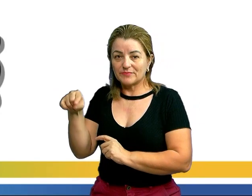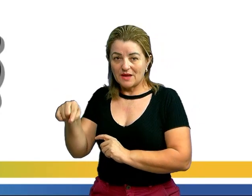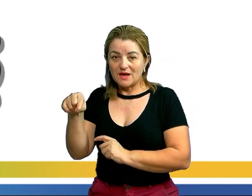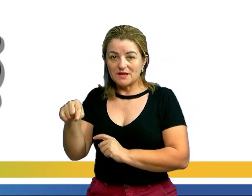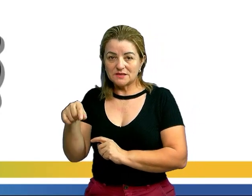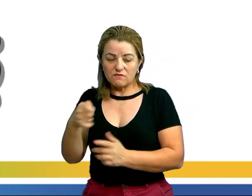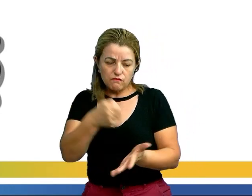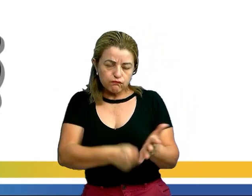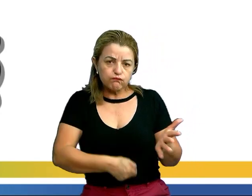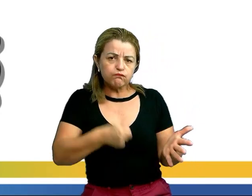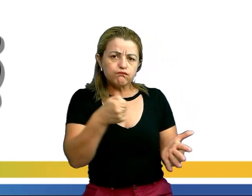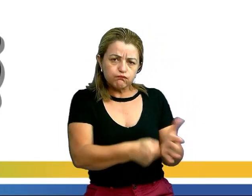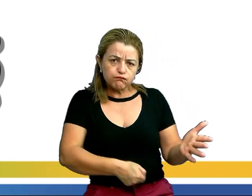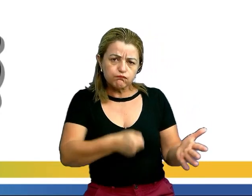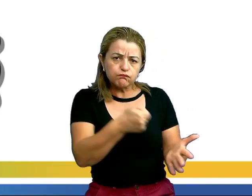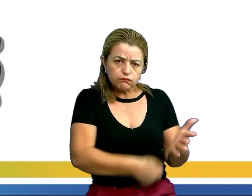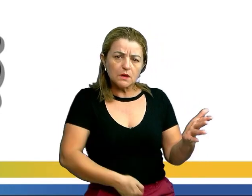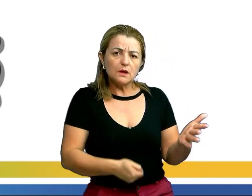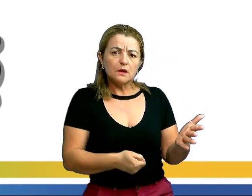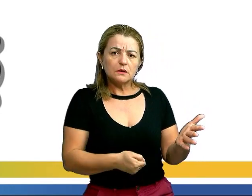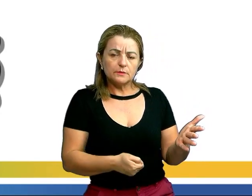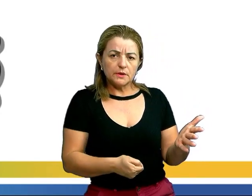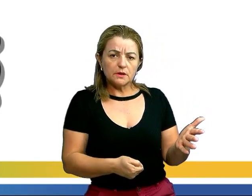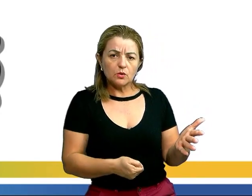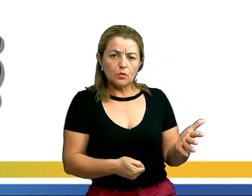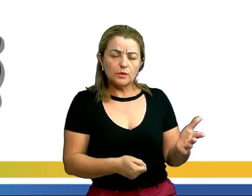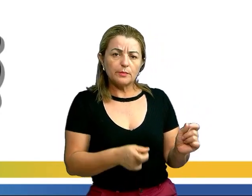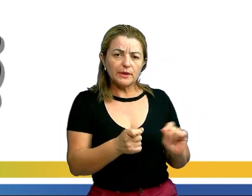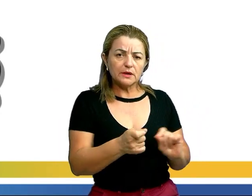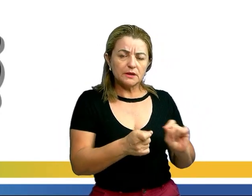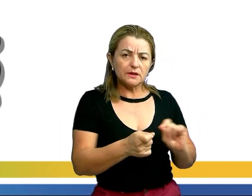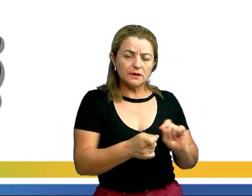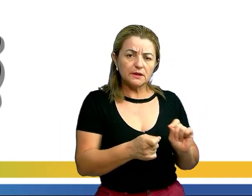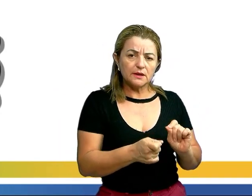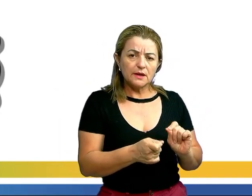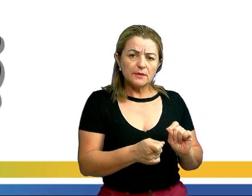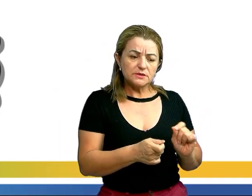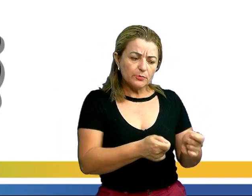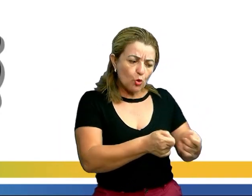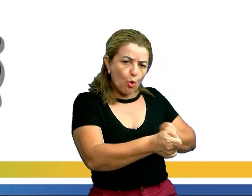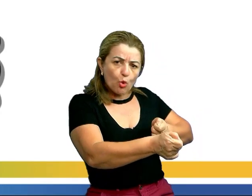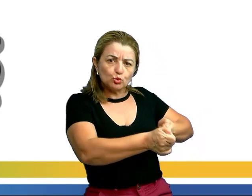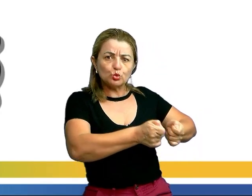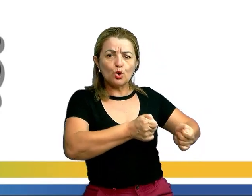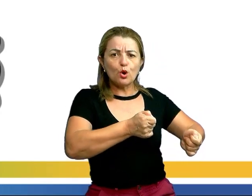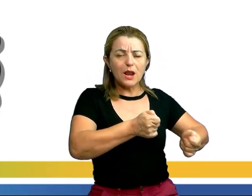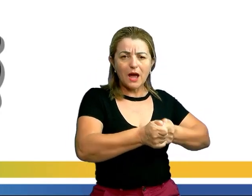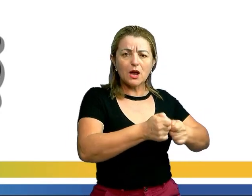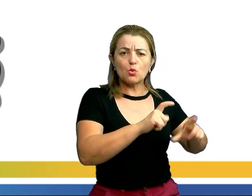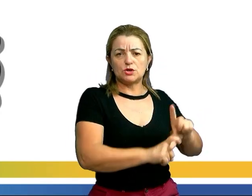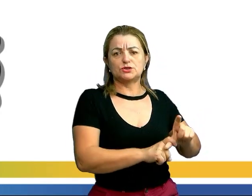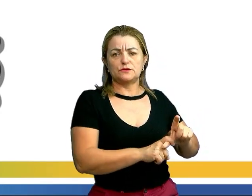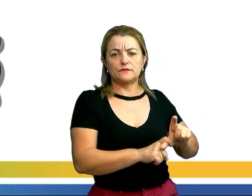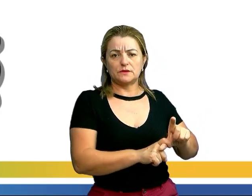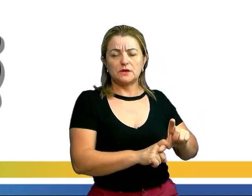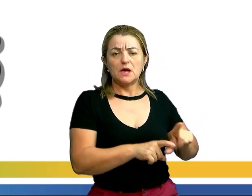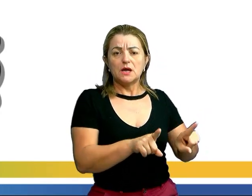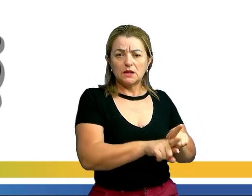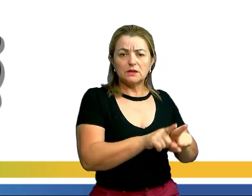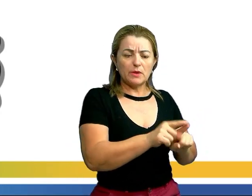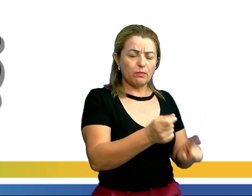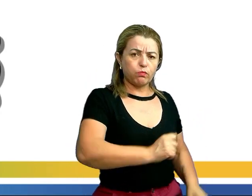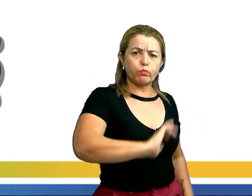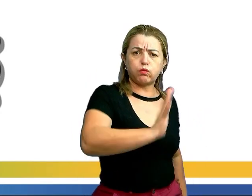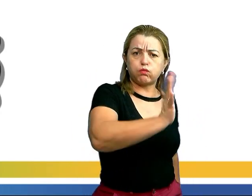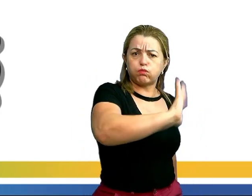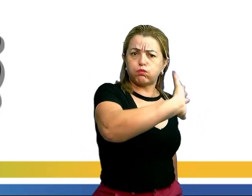no pé do Jânio Quadros para que ele, né, contesse, controlasse, né, a inflação